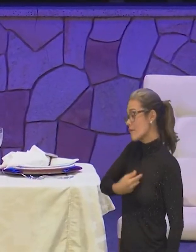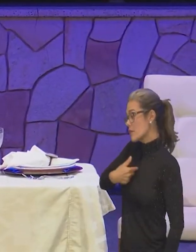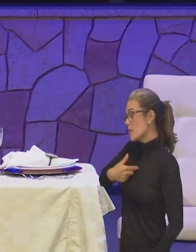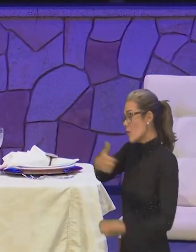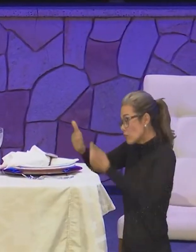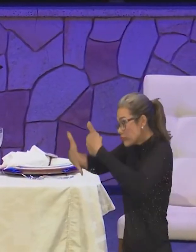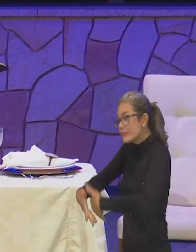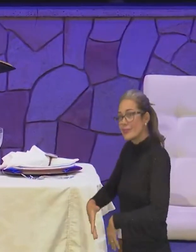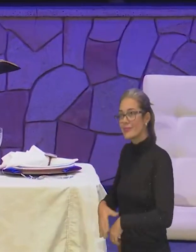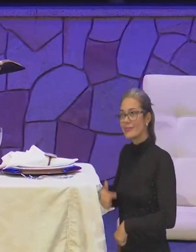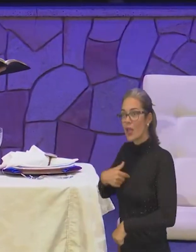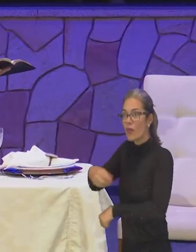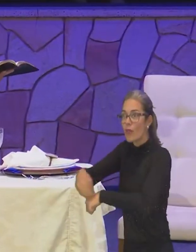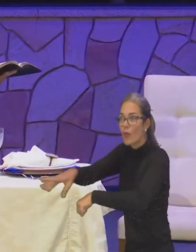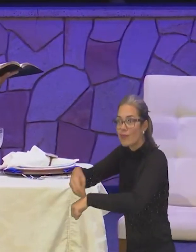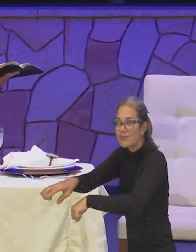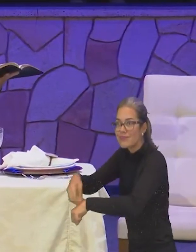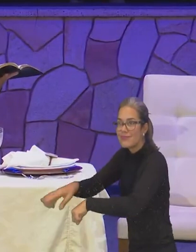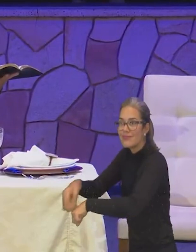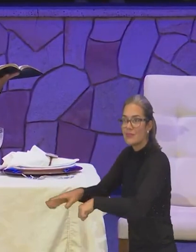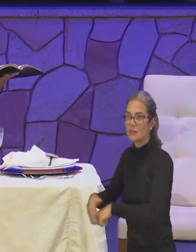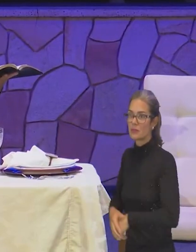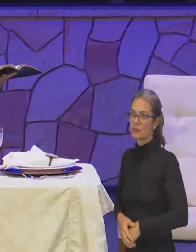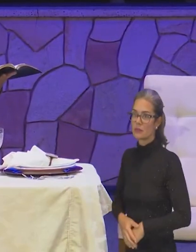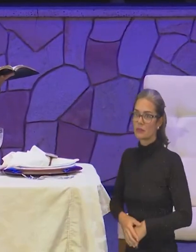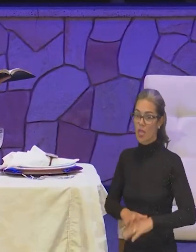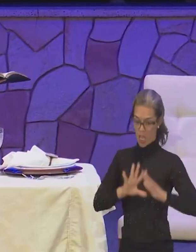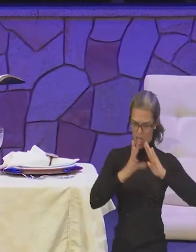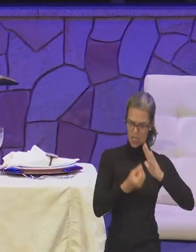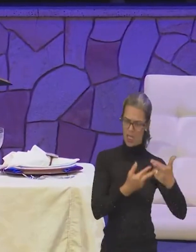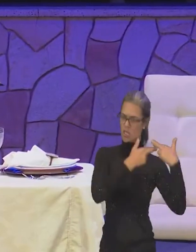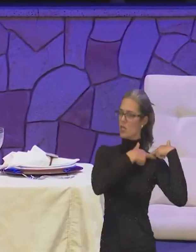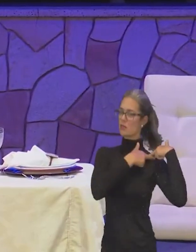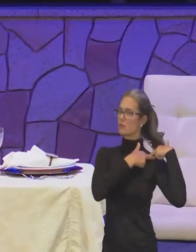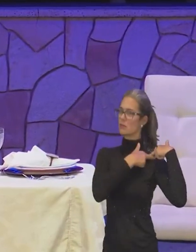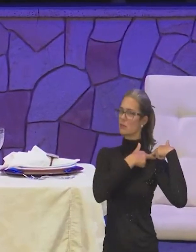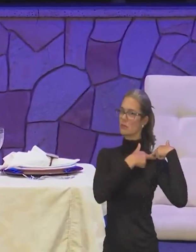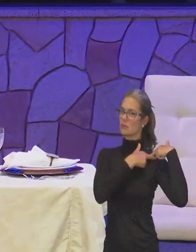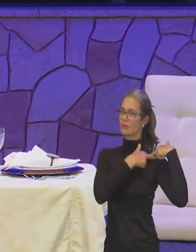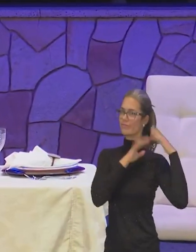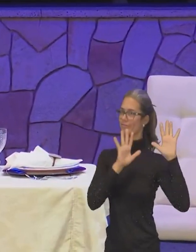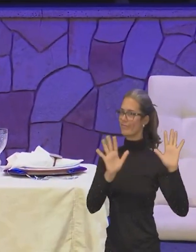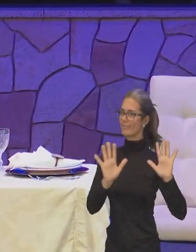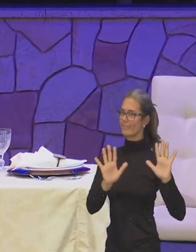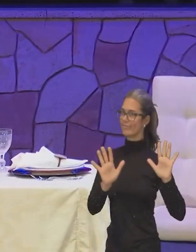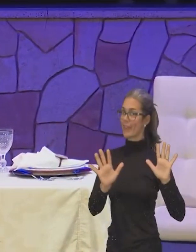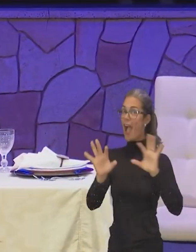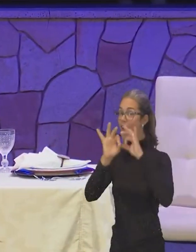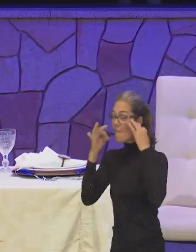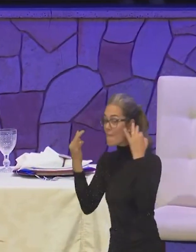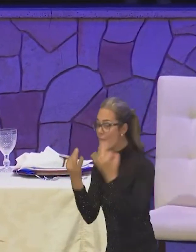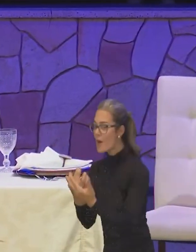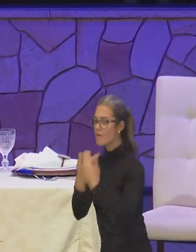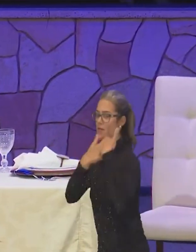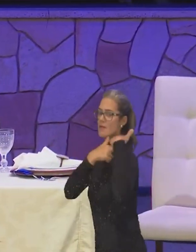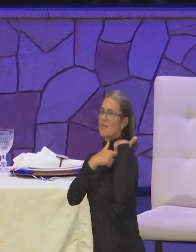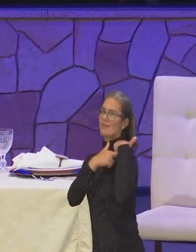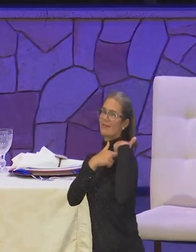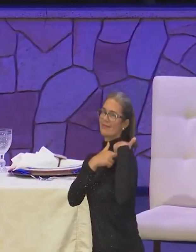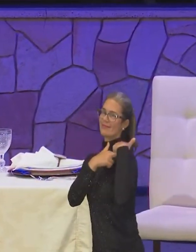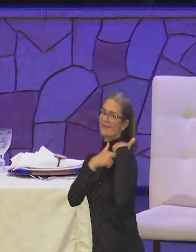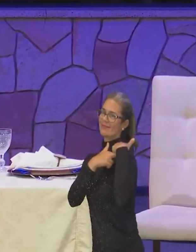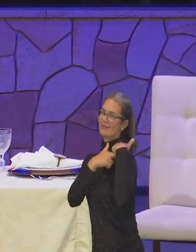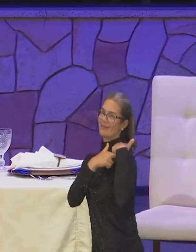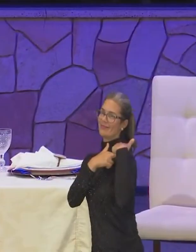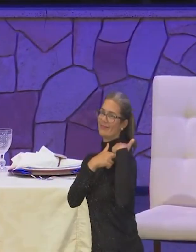Não deposite na igreja esta responsabilidade, porque em nenhum momento o texto bíblico menciona que o Savi é feito dentro